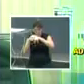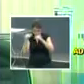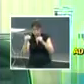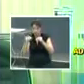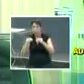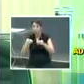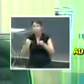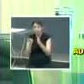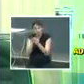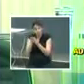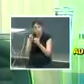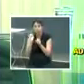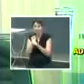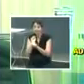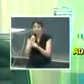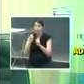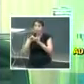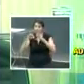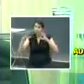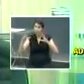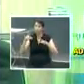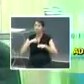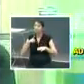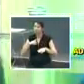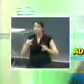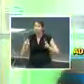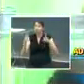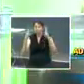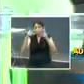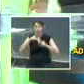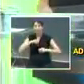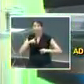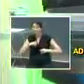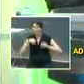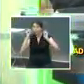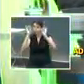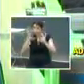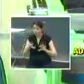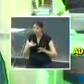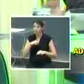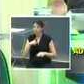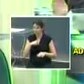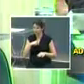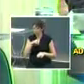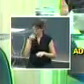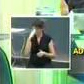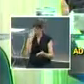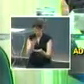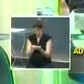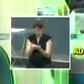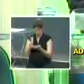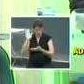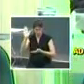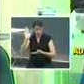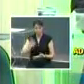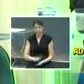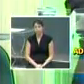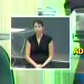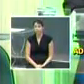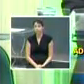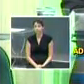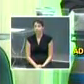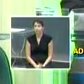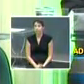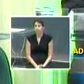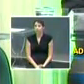o milagre vai chegar, a vitória vai chegar, a bênção vai chegar. E quem acredita, levante a mão e dê um glória ao Senhor.